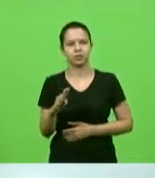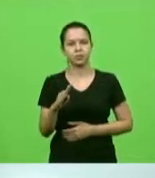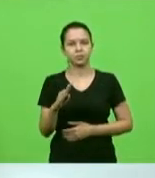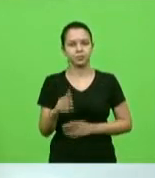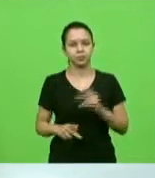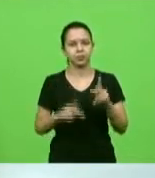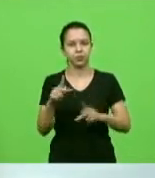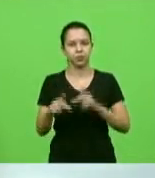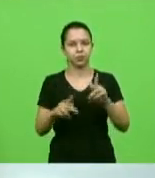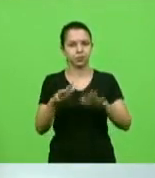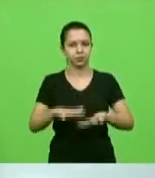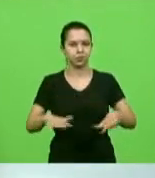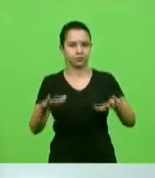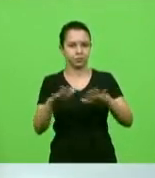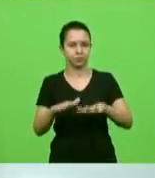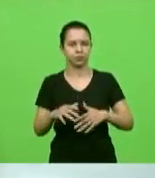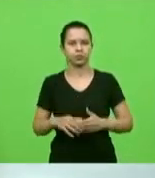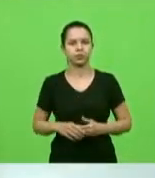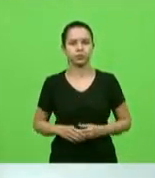público em geral.